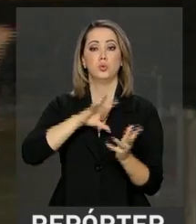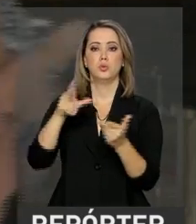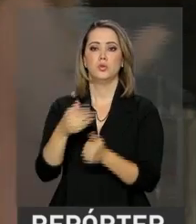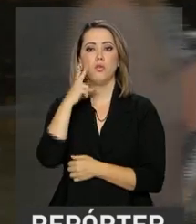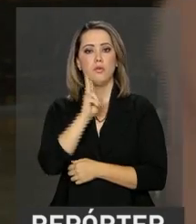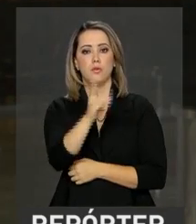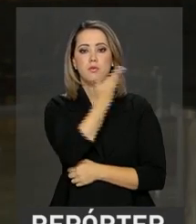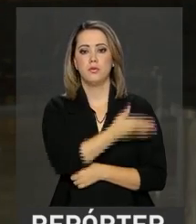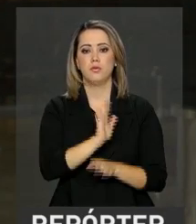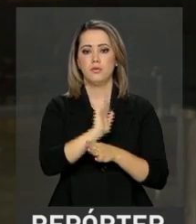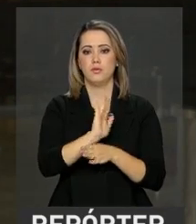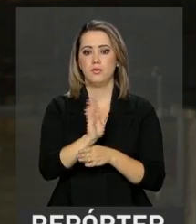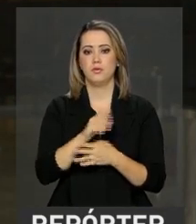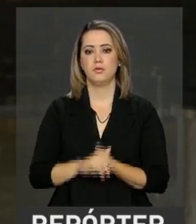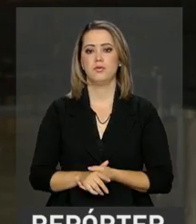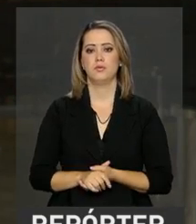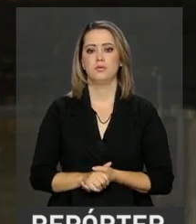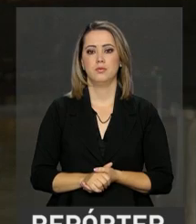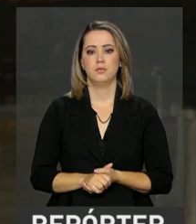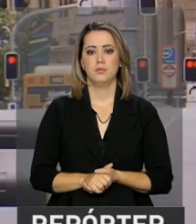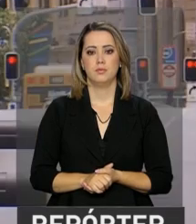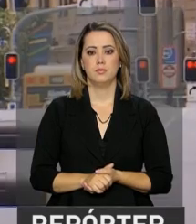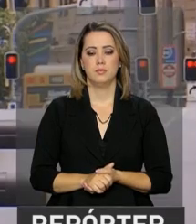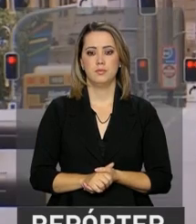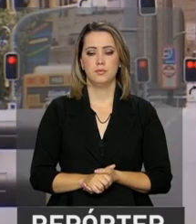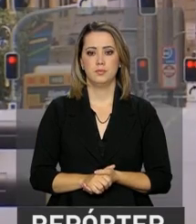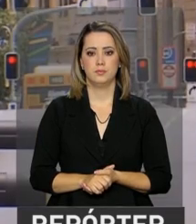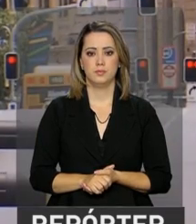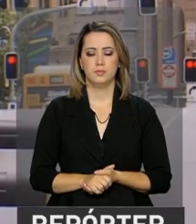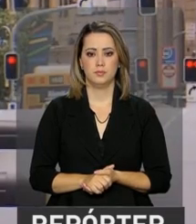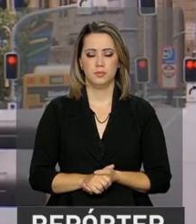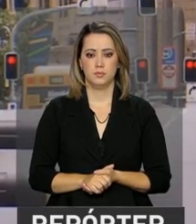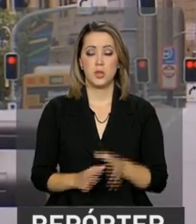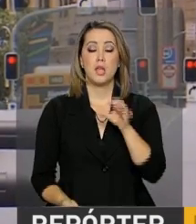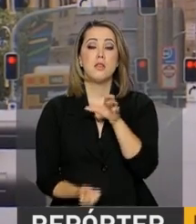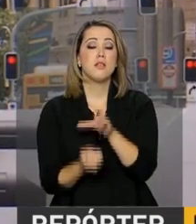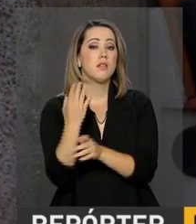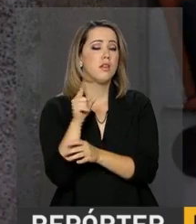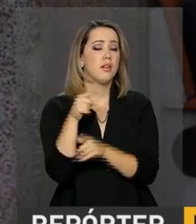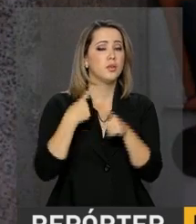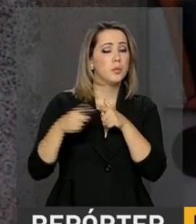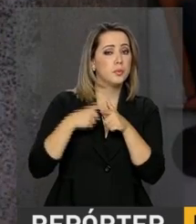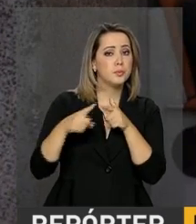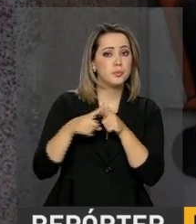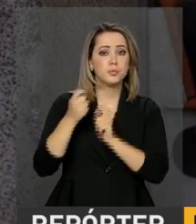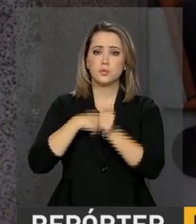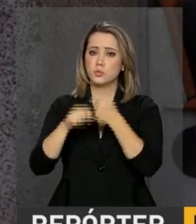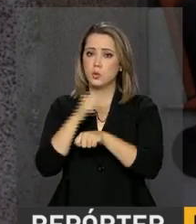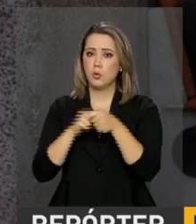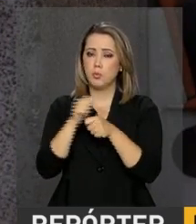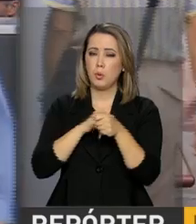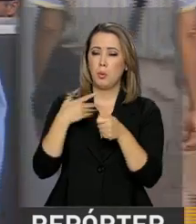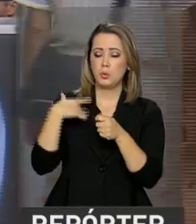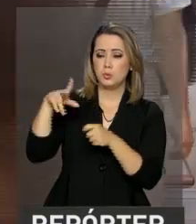vamos ver na matéria da repórter Luana Ken criado a partir das crises econômicas que afetaram